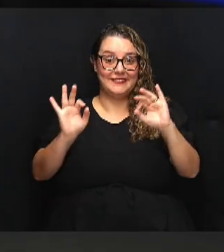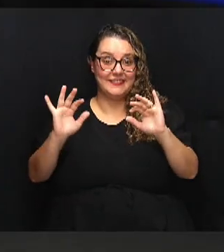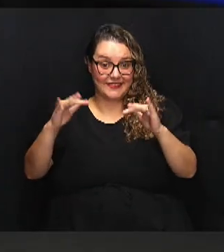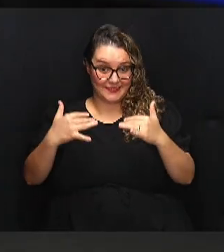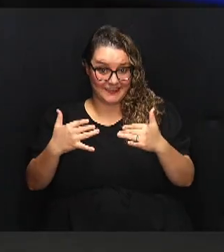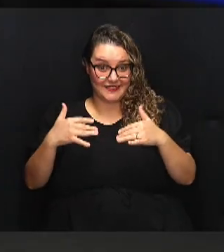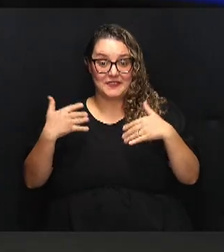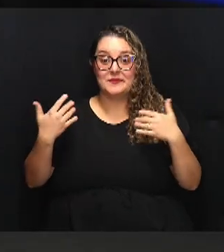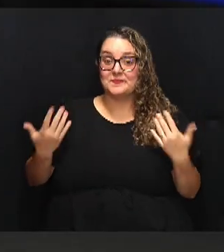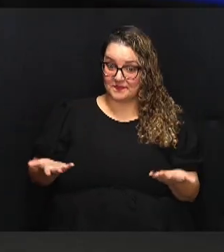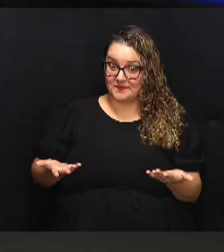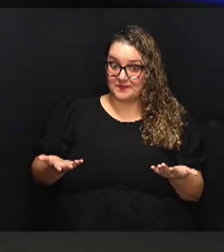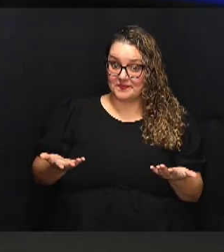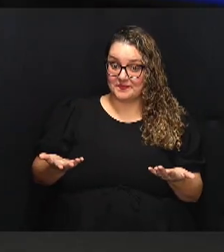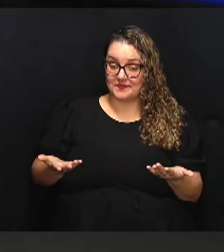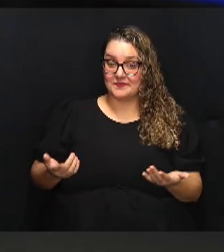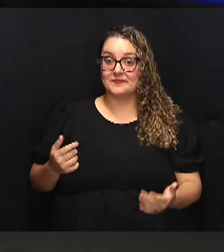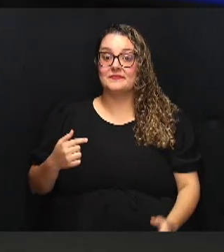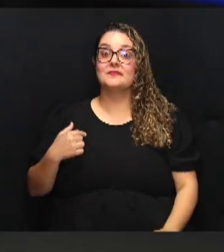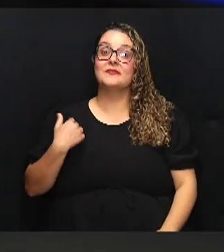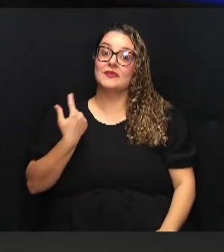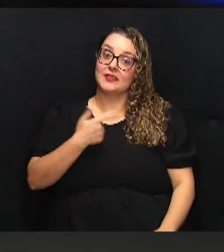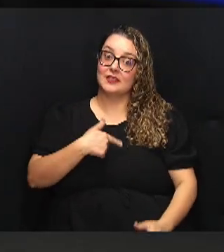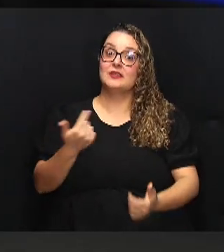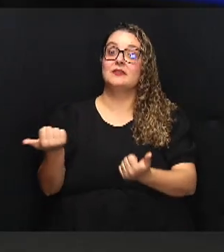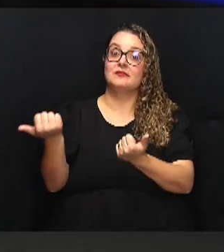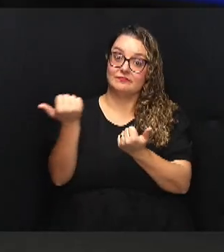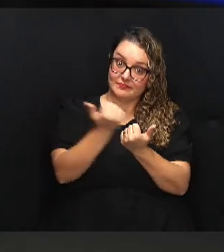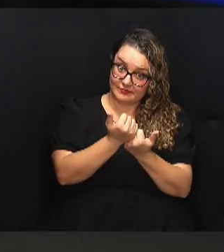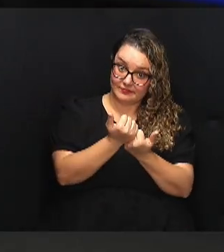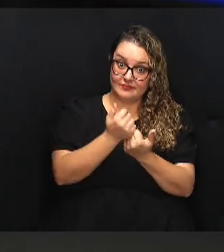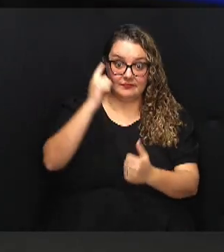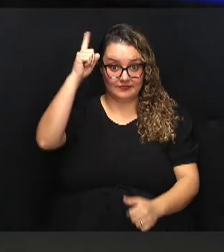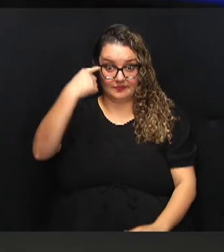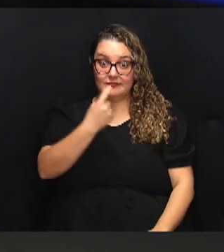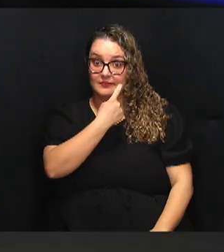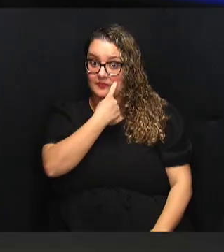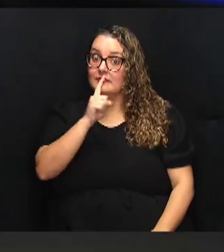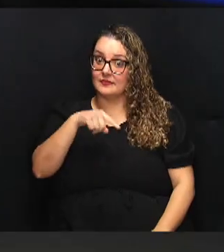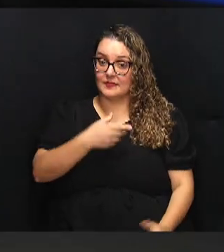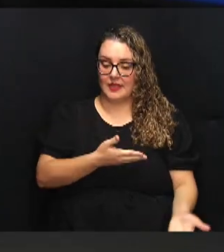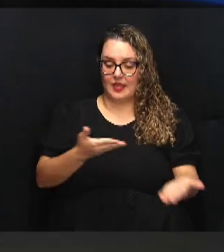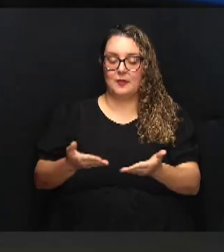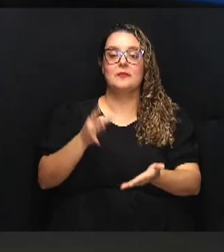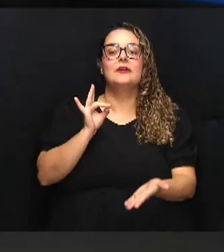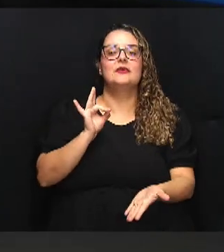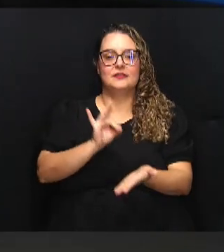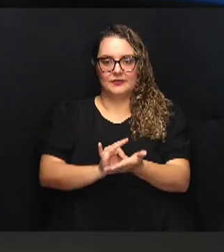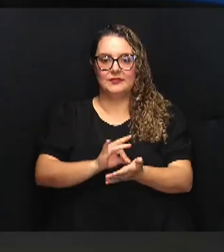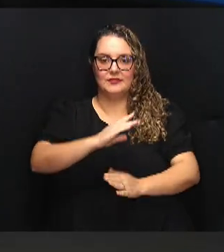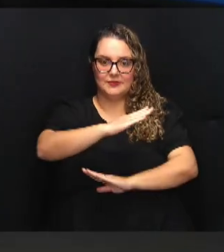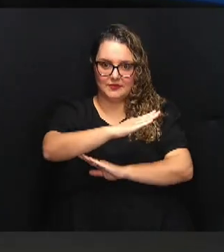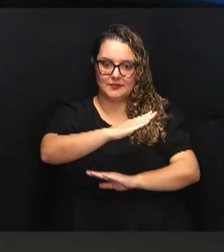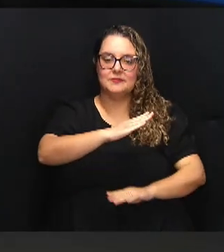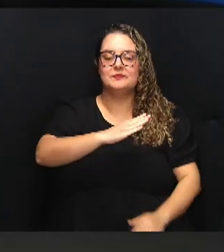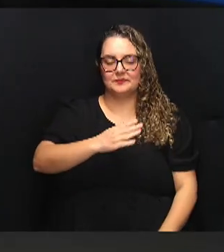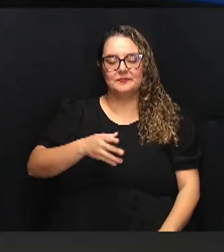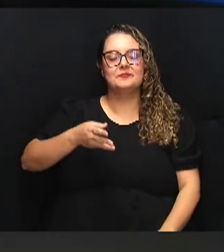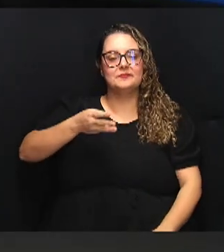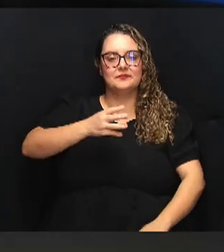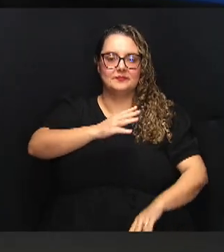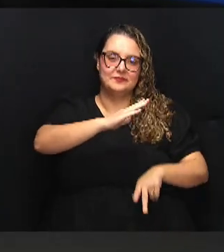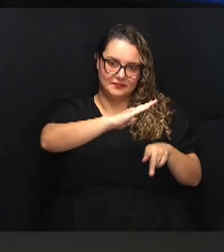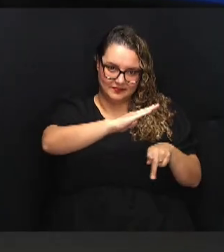sua audiência. Estou substituindo a Mirna Abreu, que é a apresentadora oficial aqui do podcast, que na